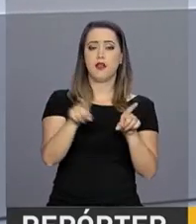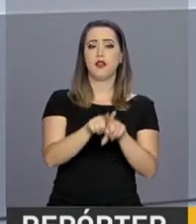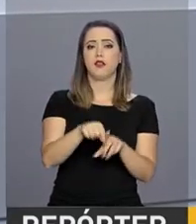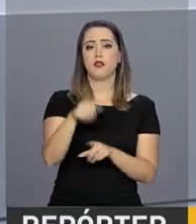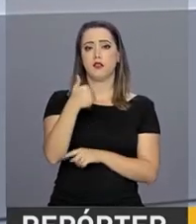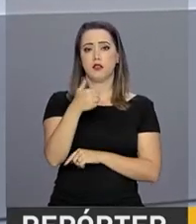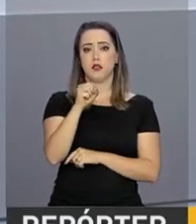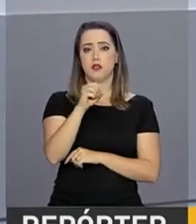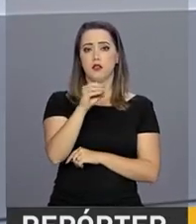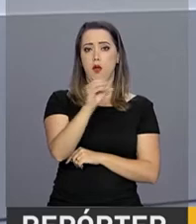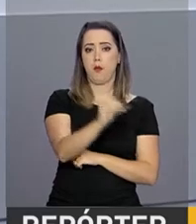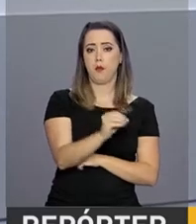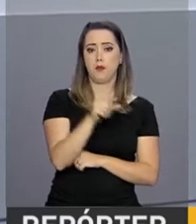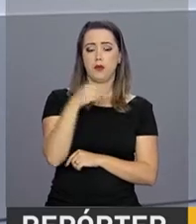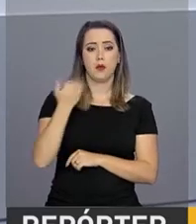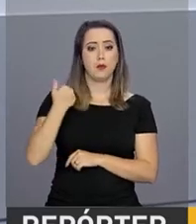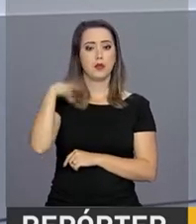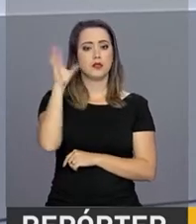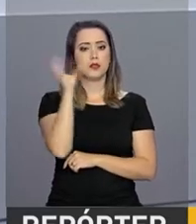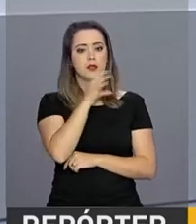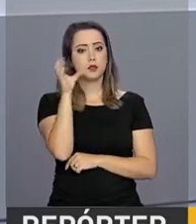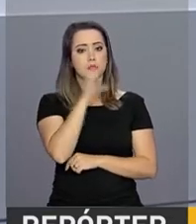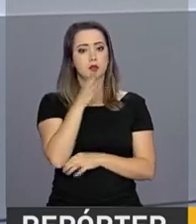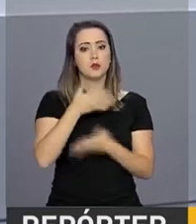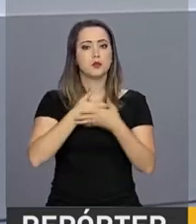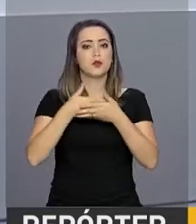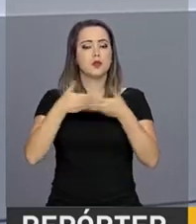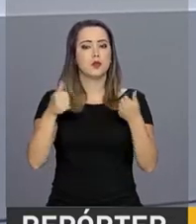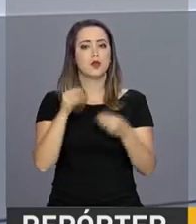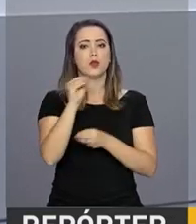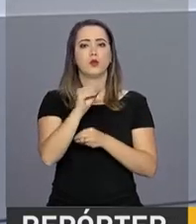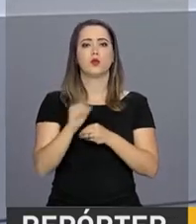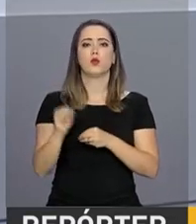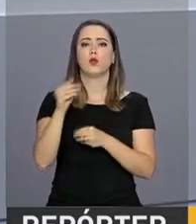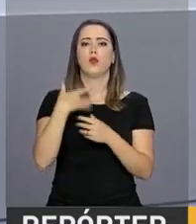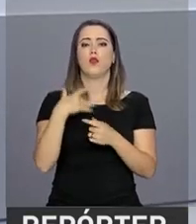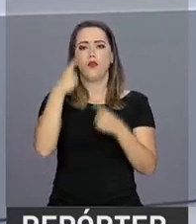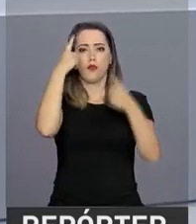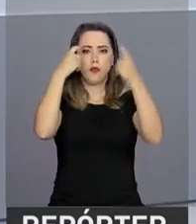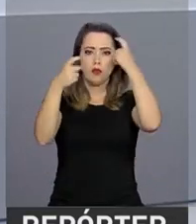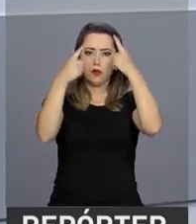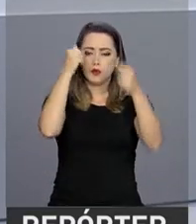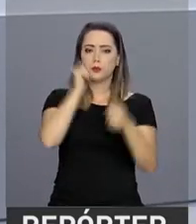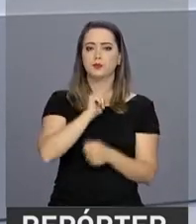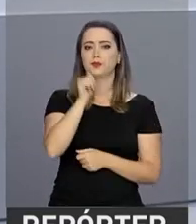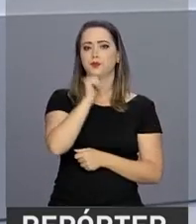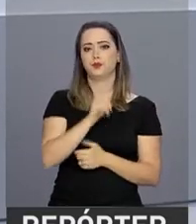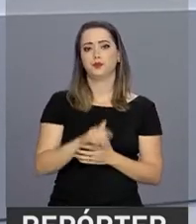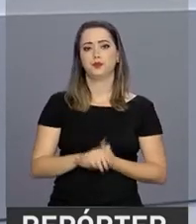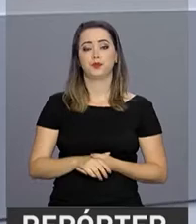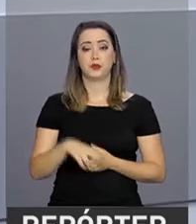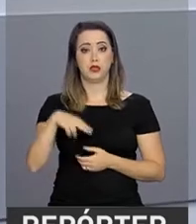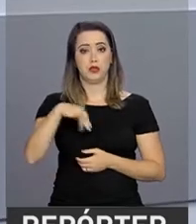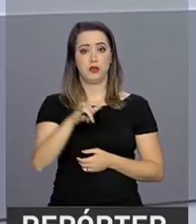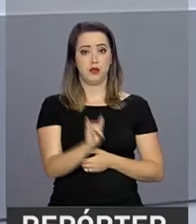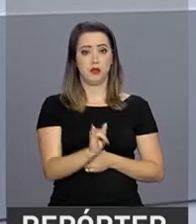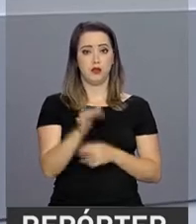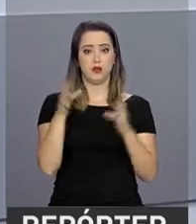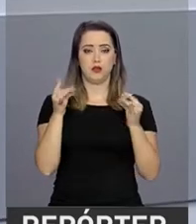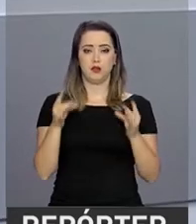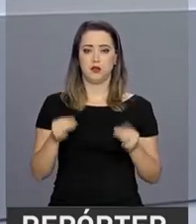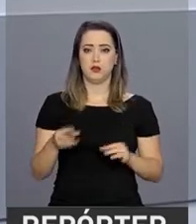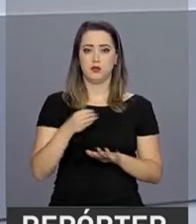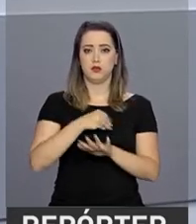Disque 180 para dar mais agilidade ao atendimento das denúncias sobre violência contra a mulher. O repórter Ney Pereira